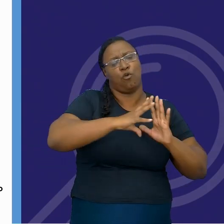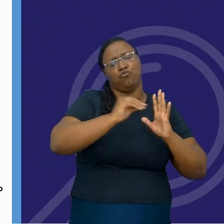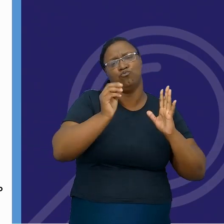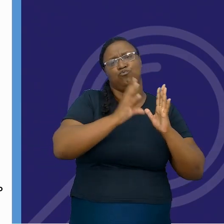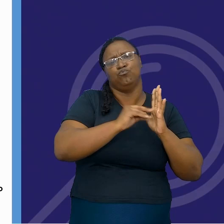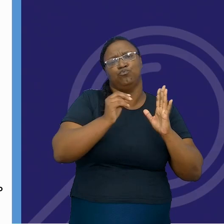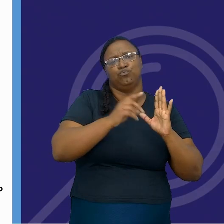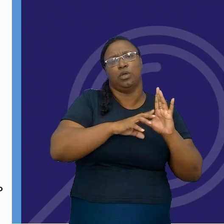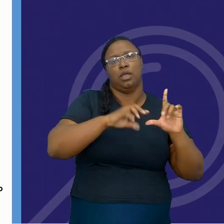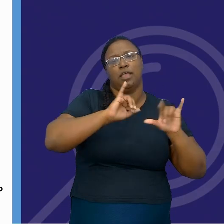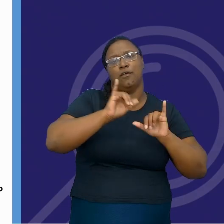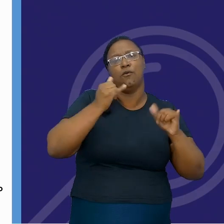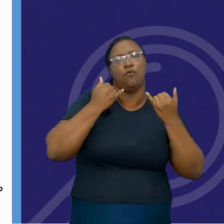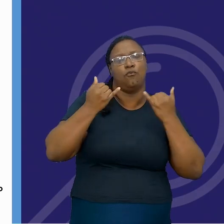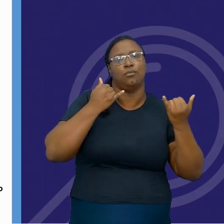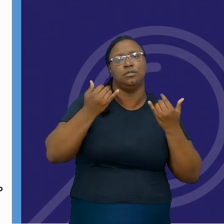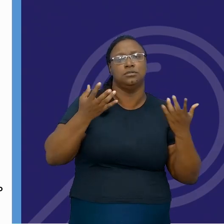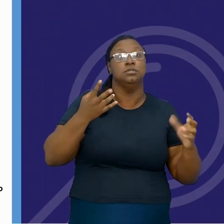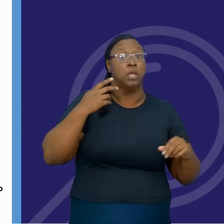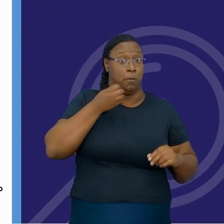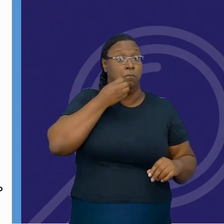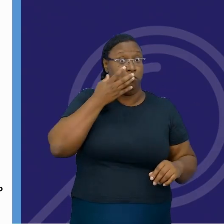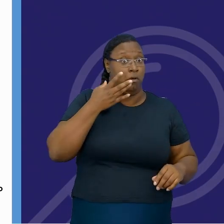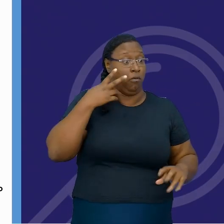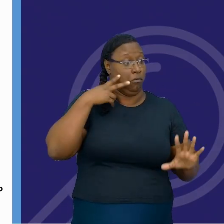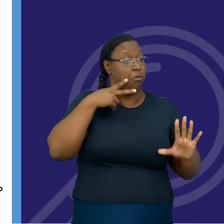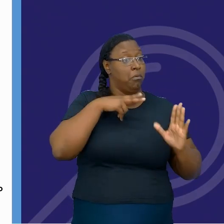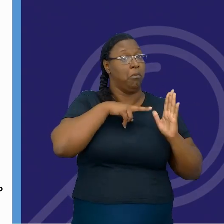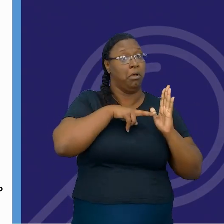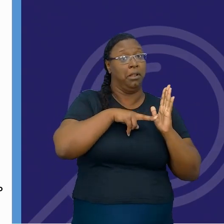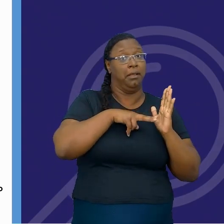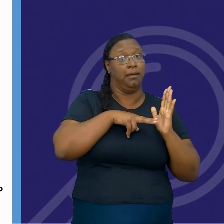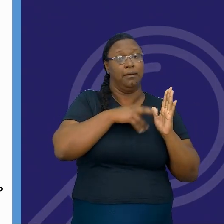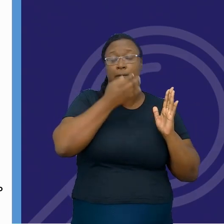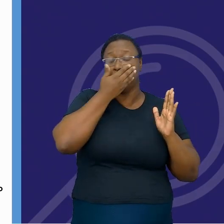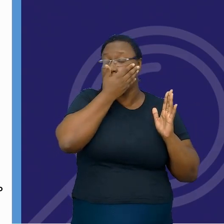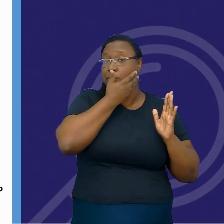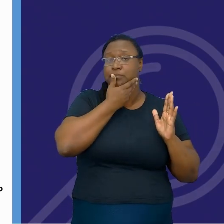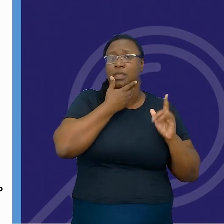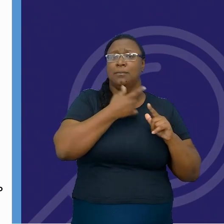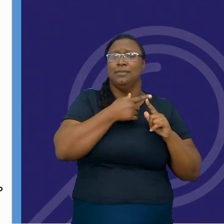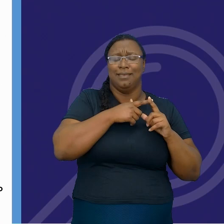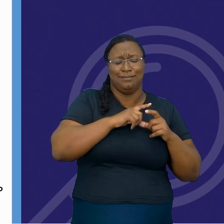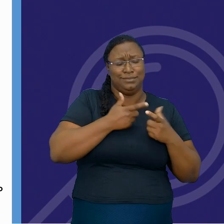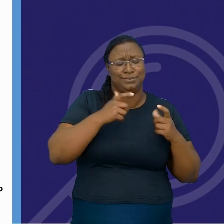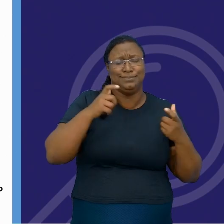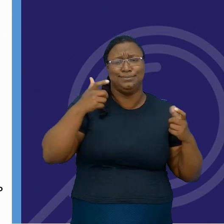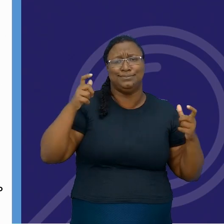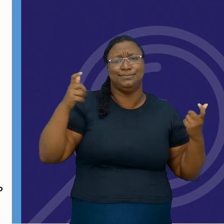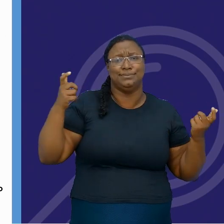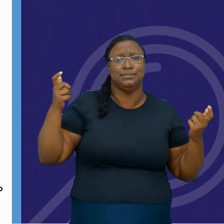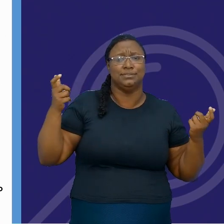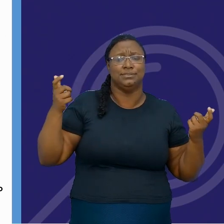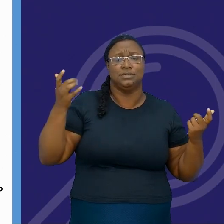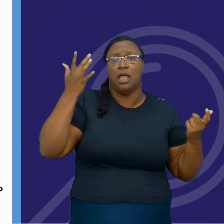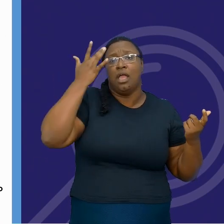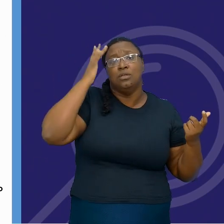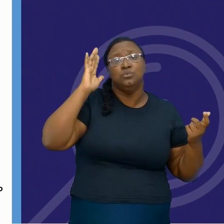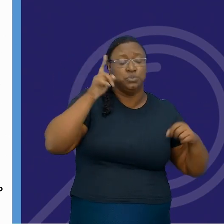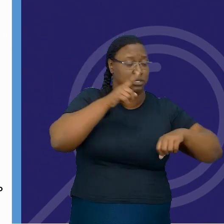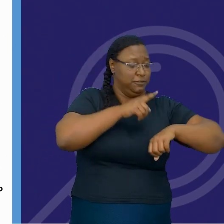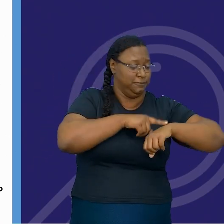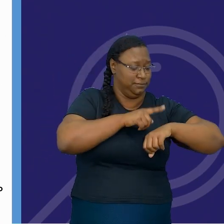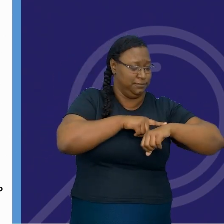e é interessante, de repente, dar uma olhada. É muito extenso, né? Não sei se o nosso tempo é